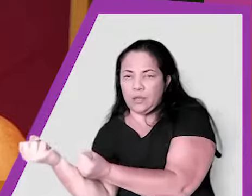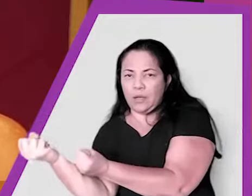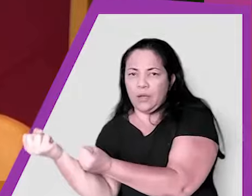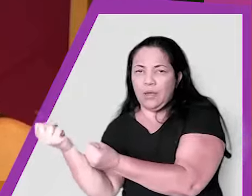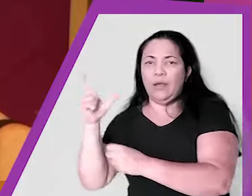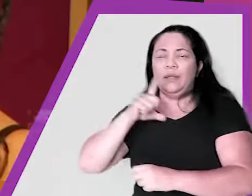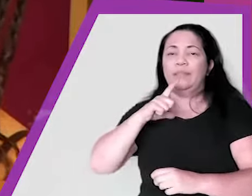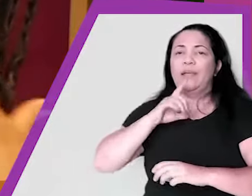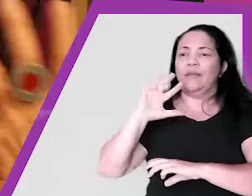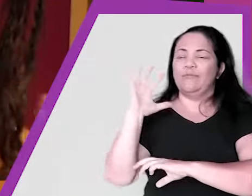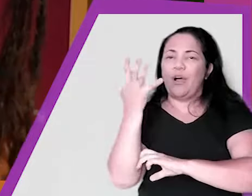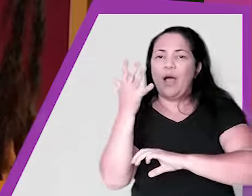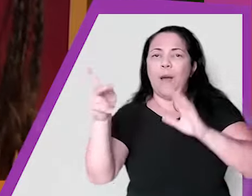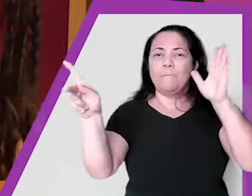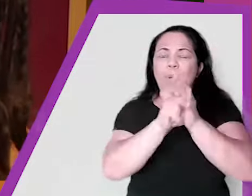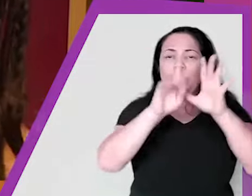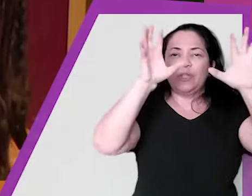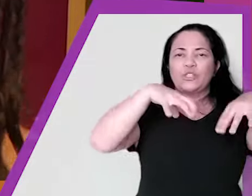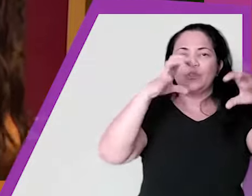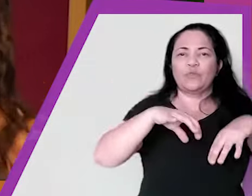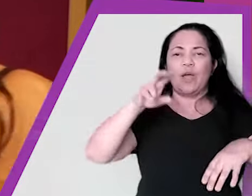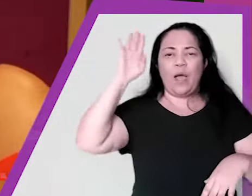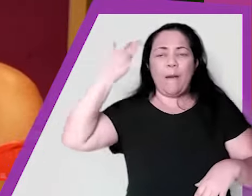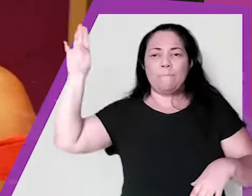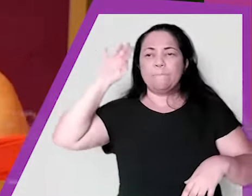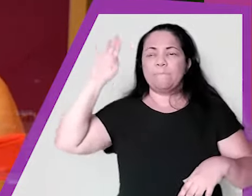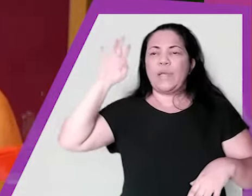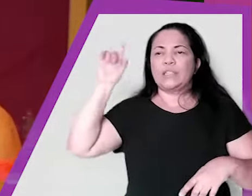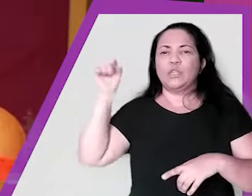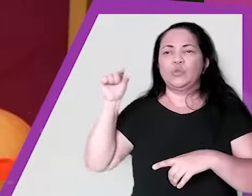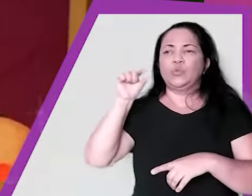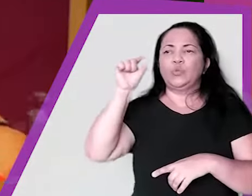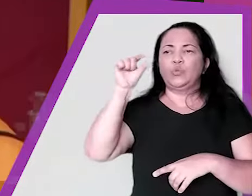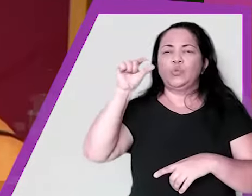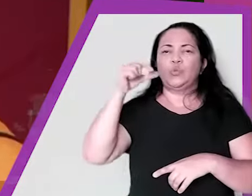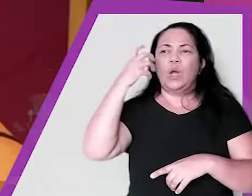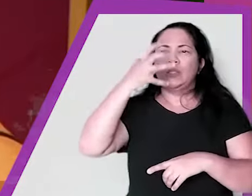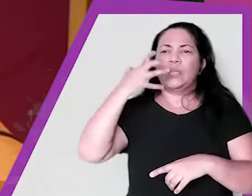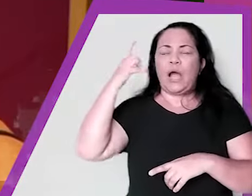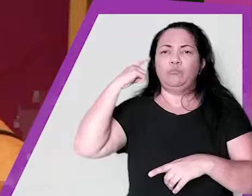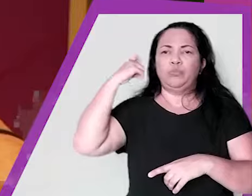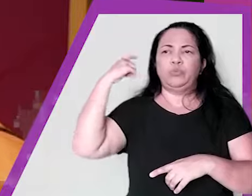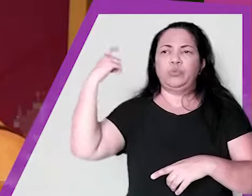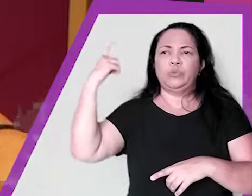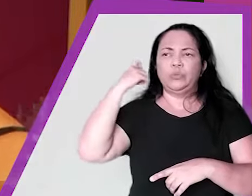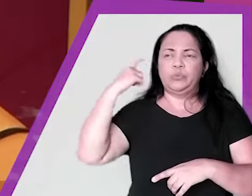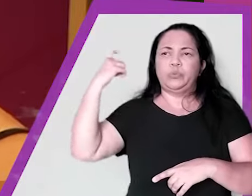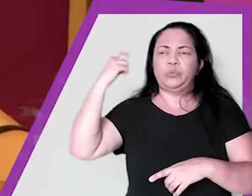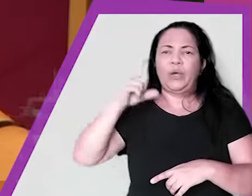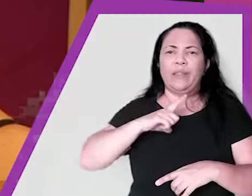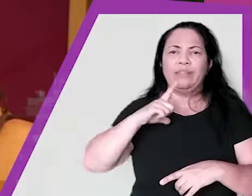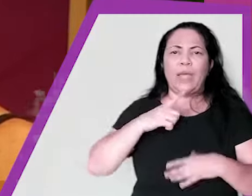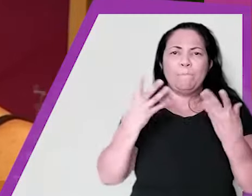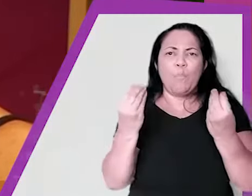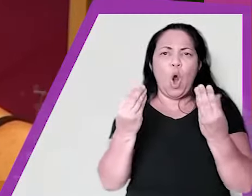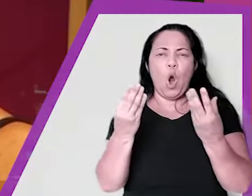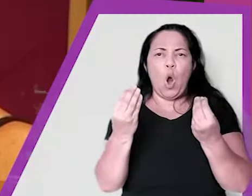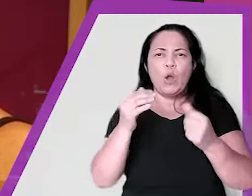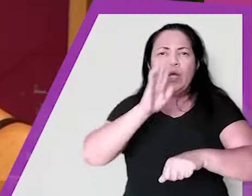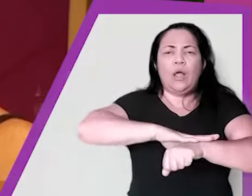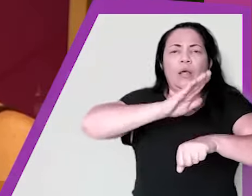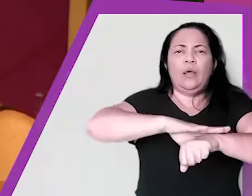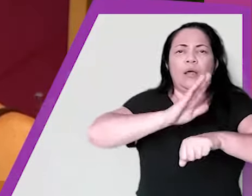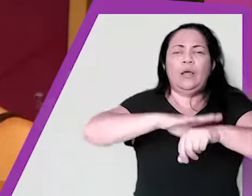na chuva, tem plantas que são da chuva, tem coisas que acontecem, pensa na cigarra, né? Cigarra. Quando é que tem